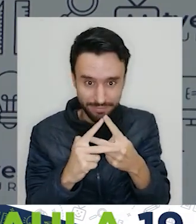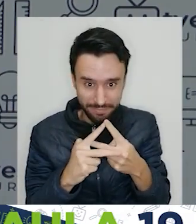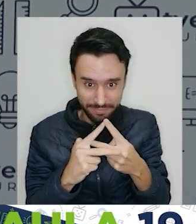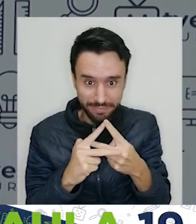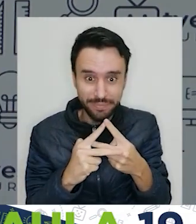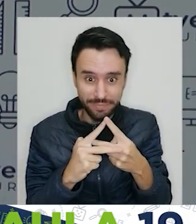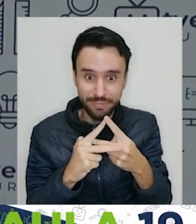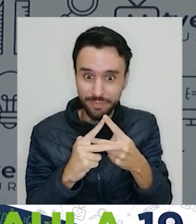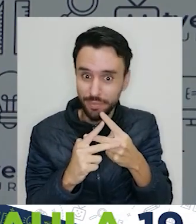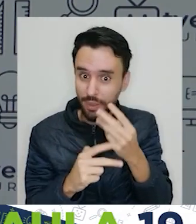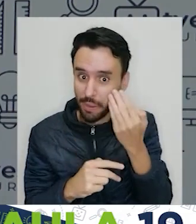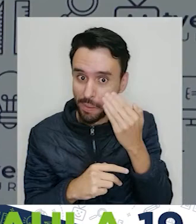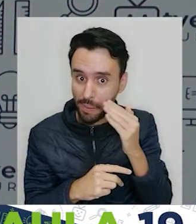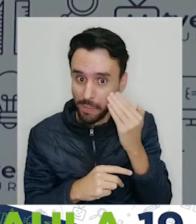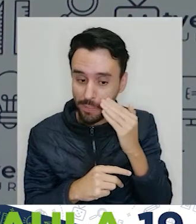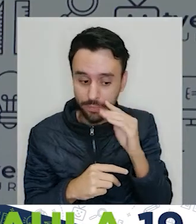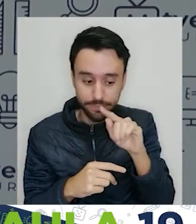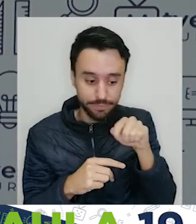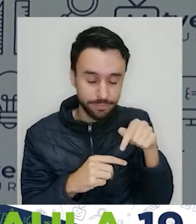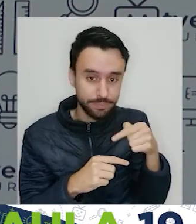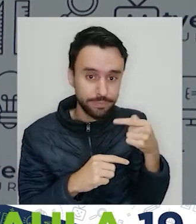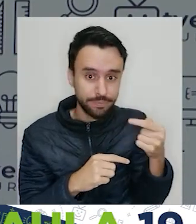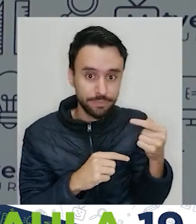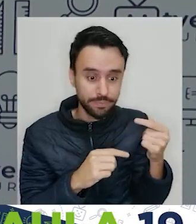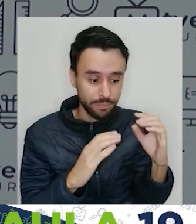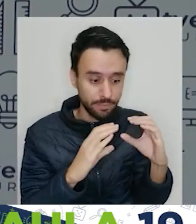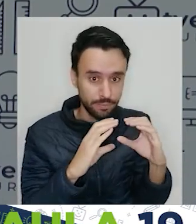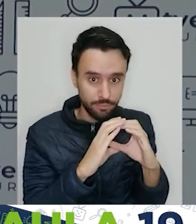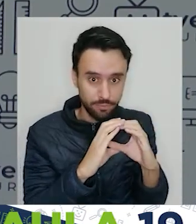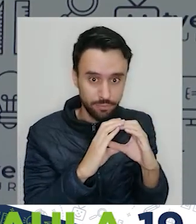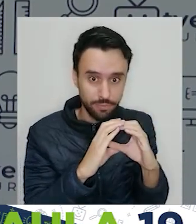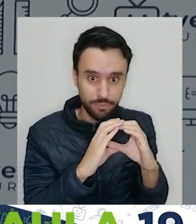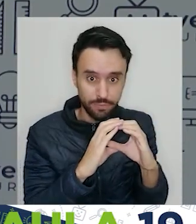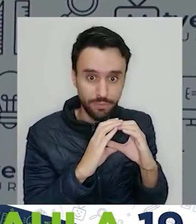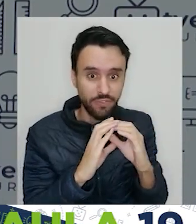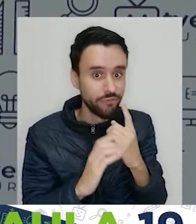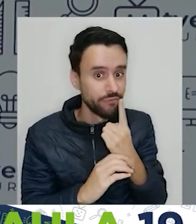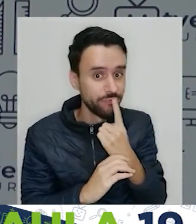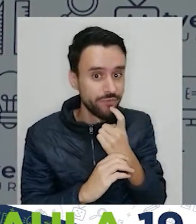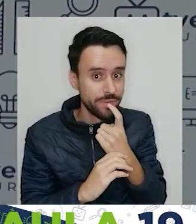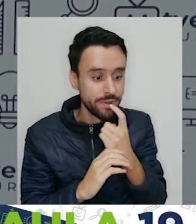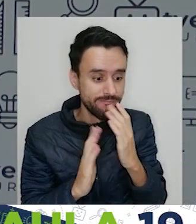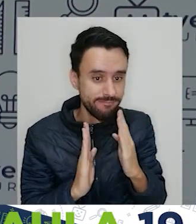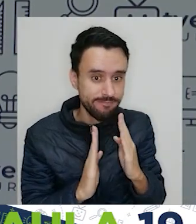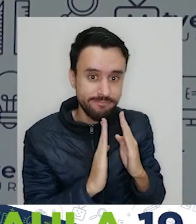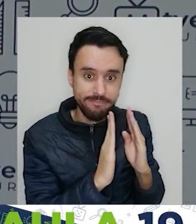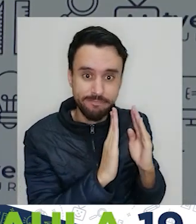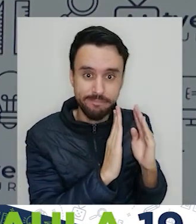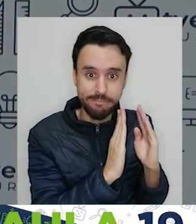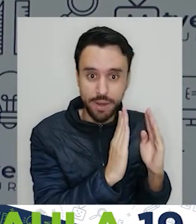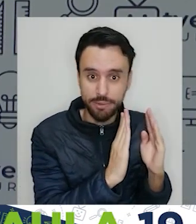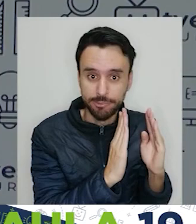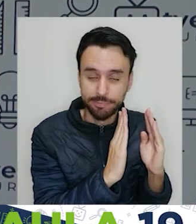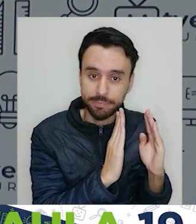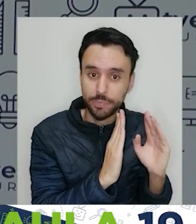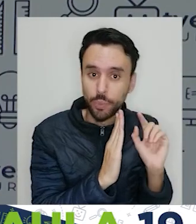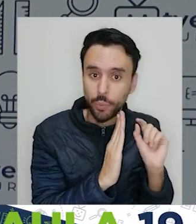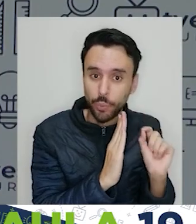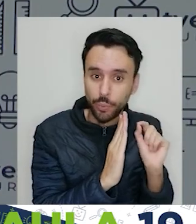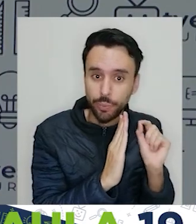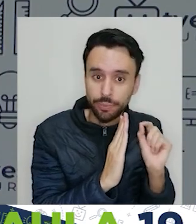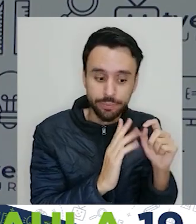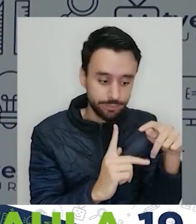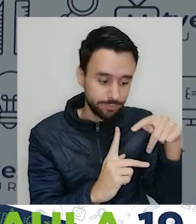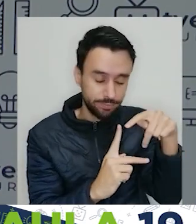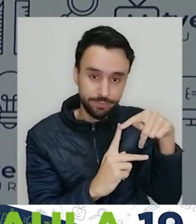azul. Depois, círculo vermelho. E finalizando a nossa sequência com o